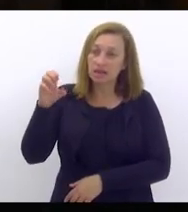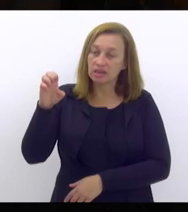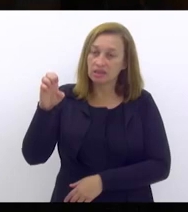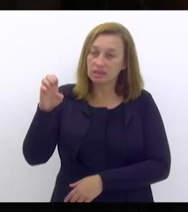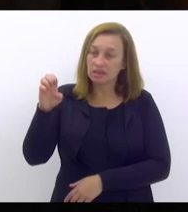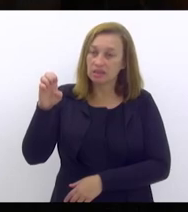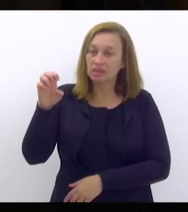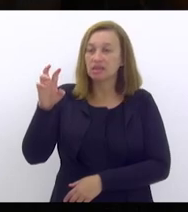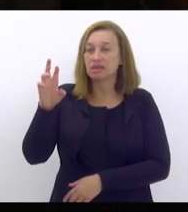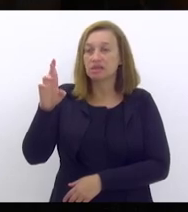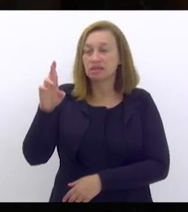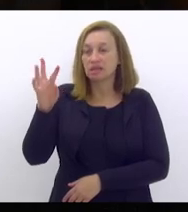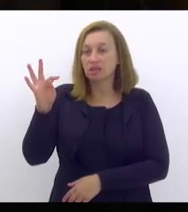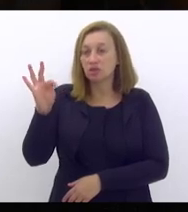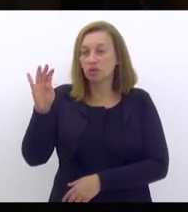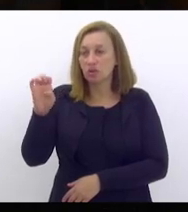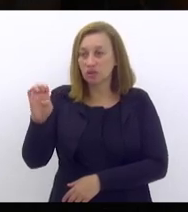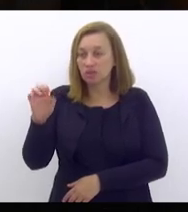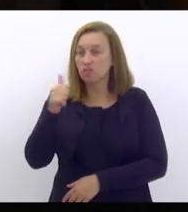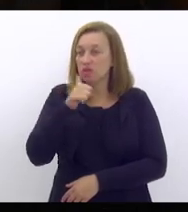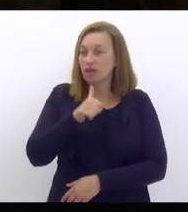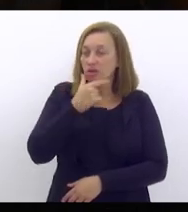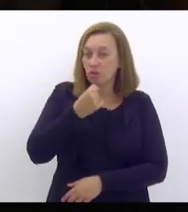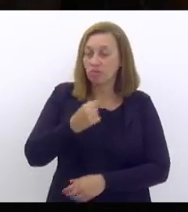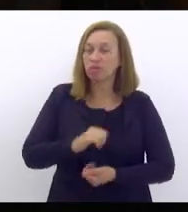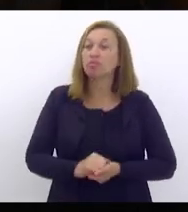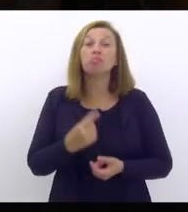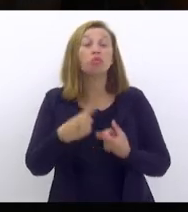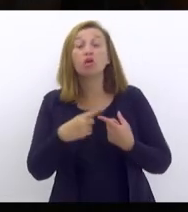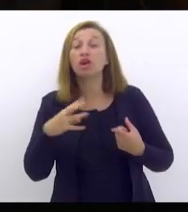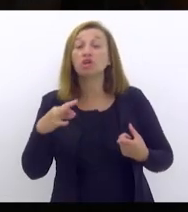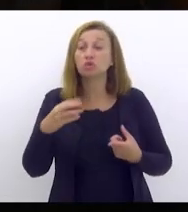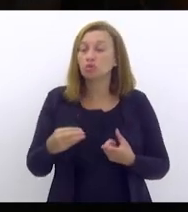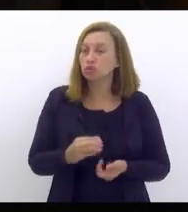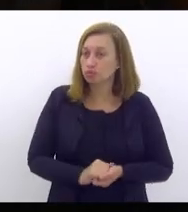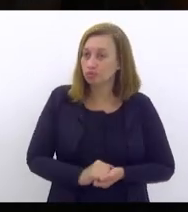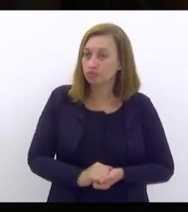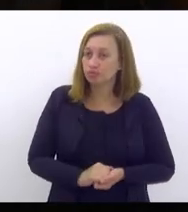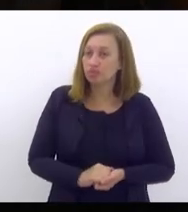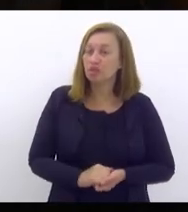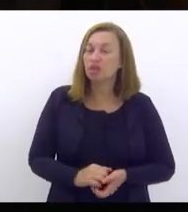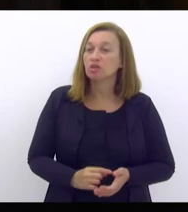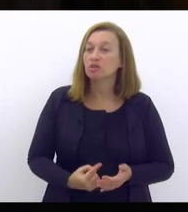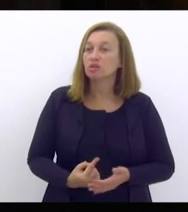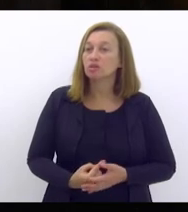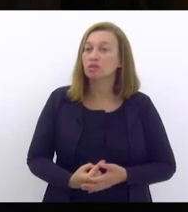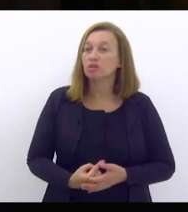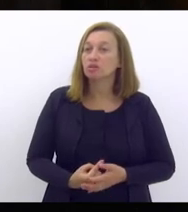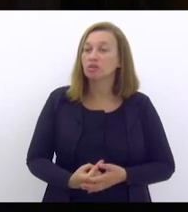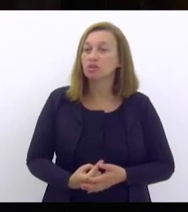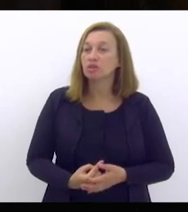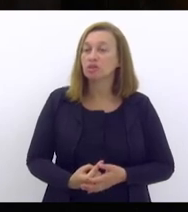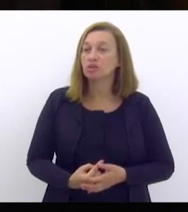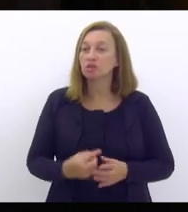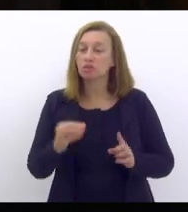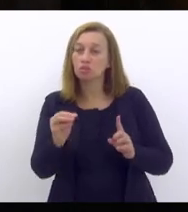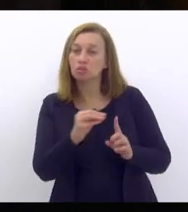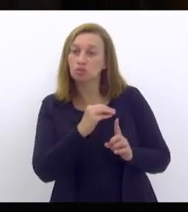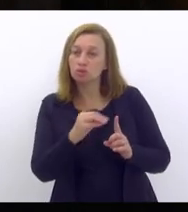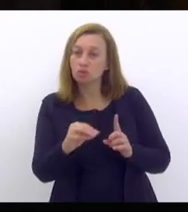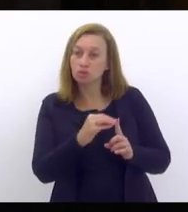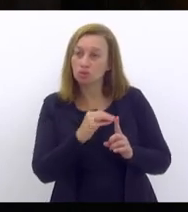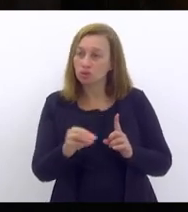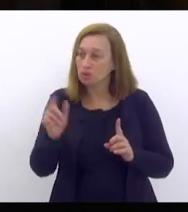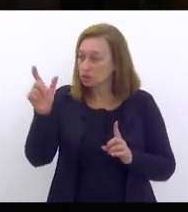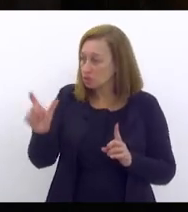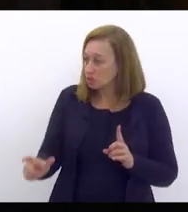das religiões de matriz africana. Por que tudo isso? Porque se uma vez está em vulnerabilidade, está